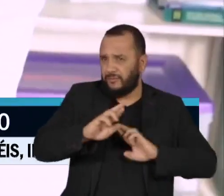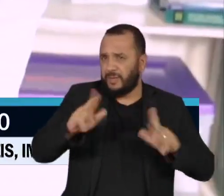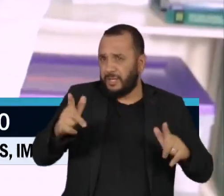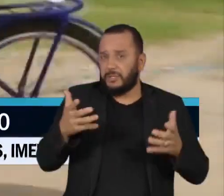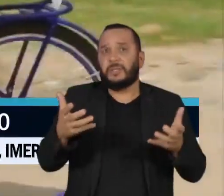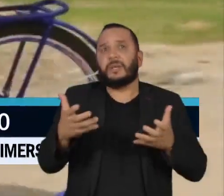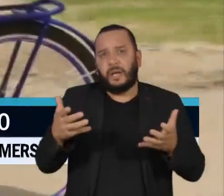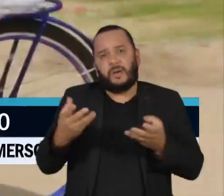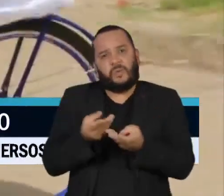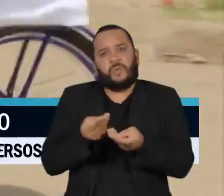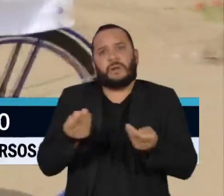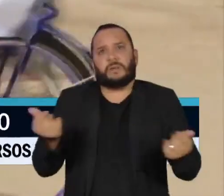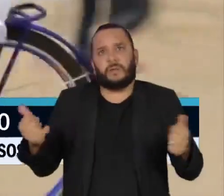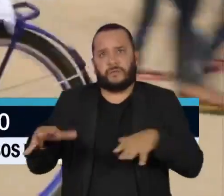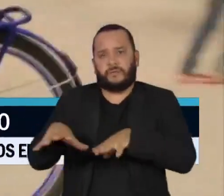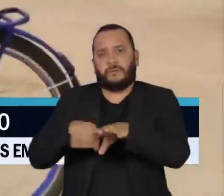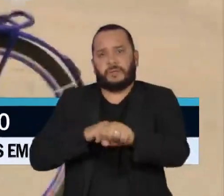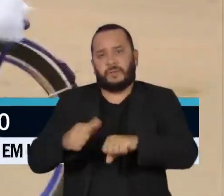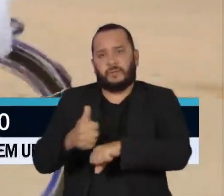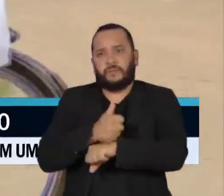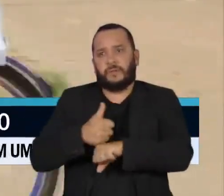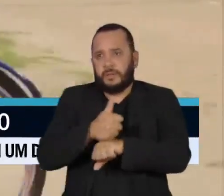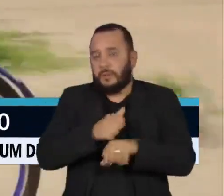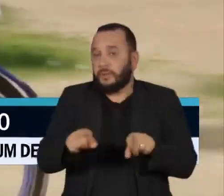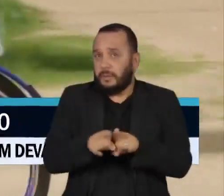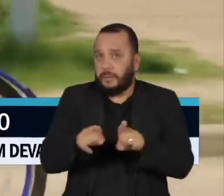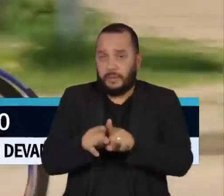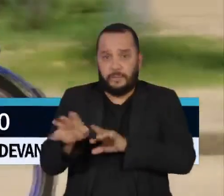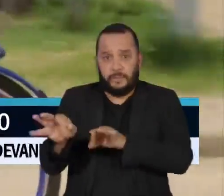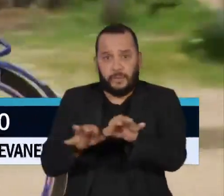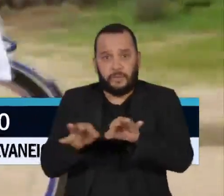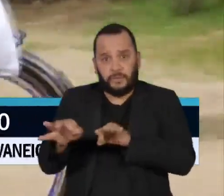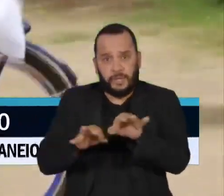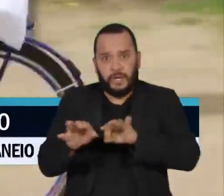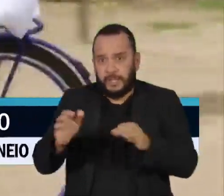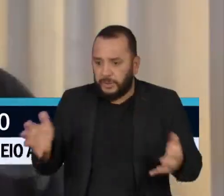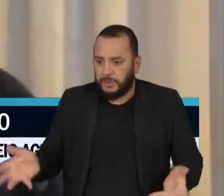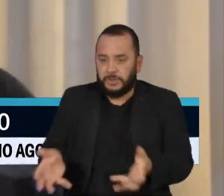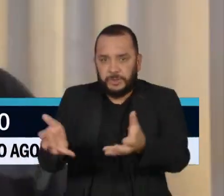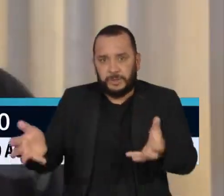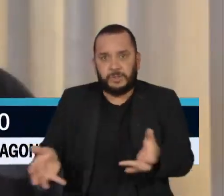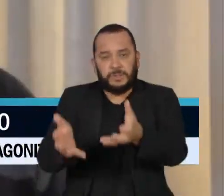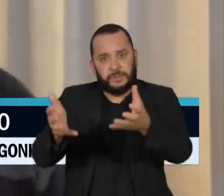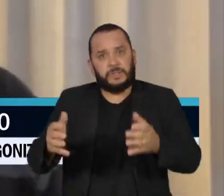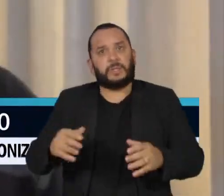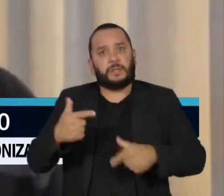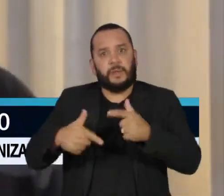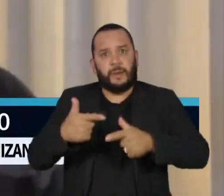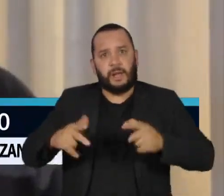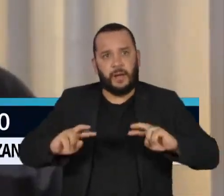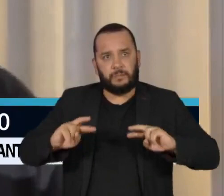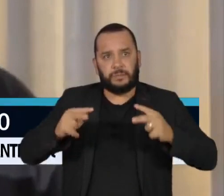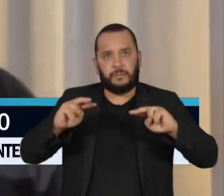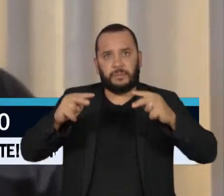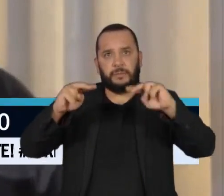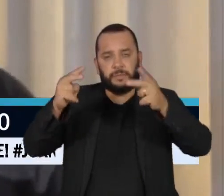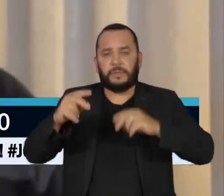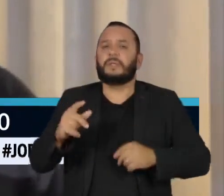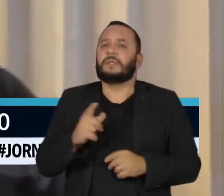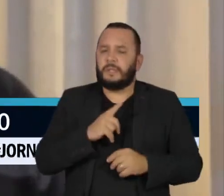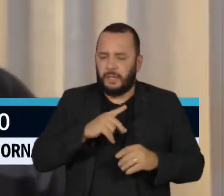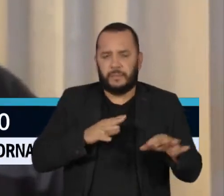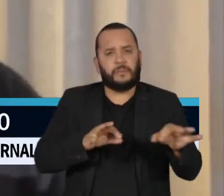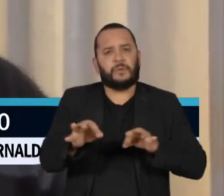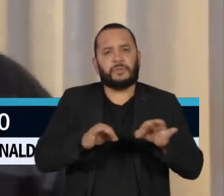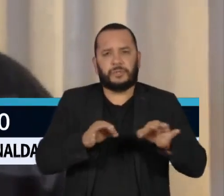dos profissionais e planos de carreira para incentivar a interiorização É algumas coisas do programa Mais Médicos certamente Foram boas